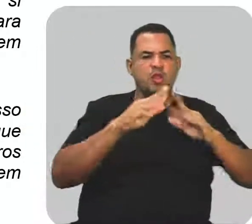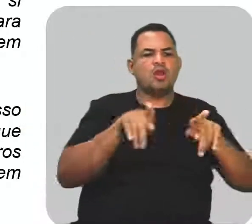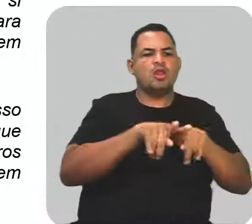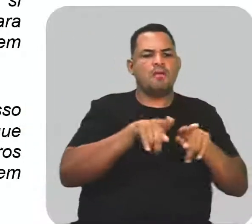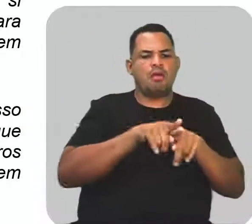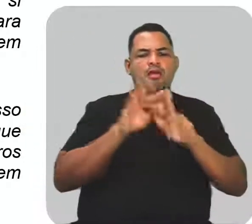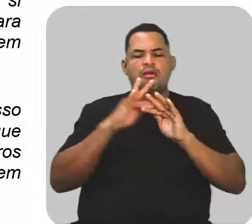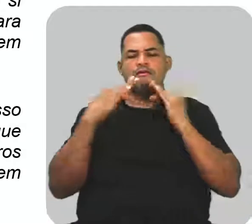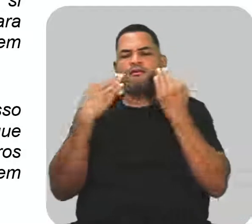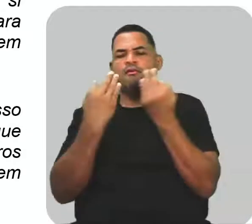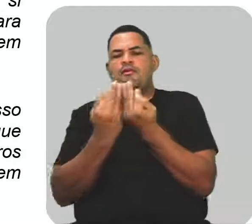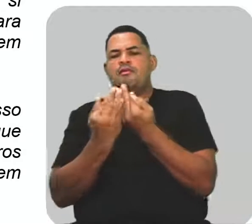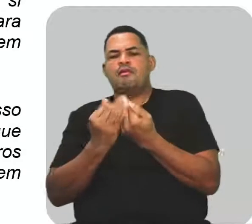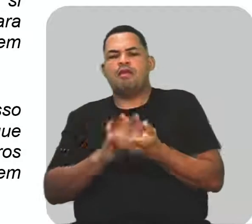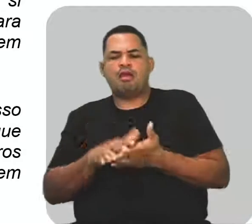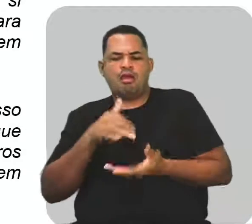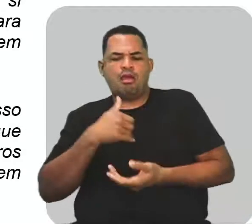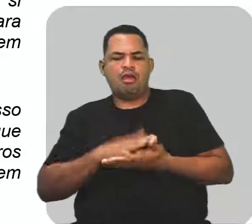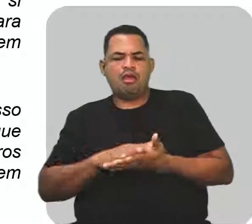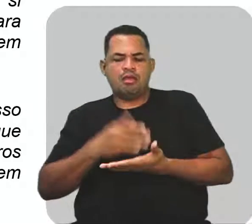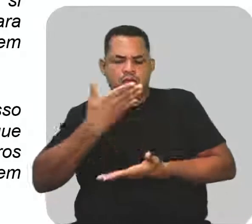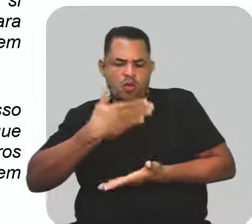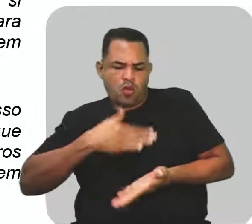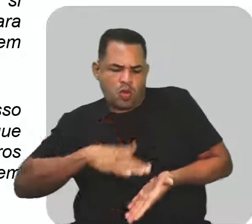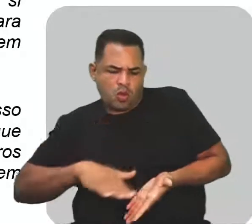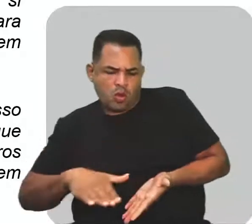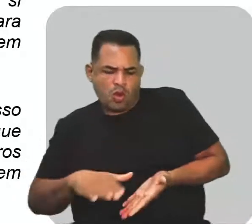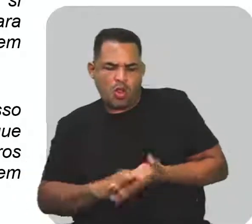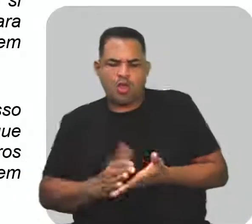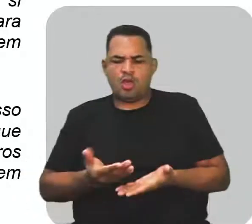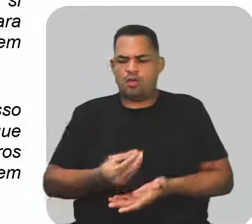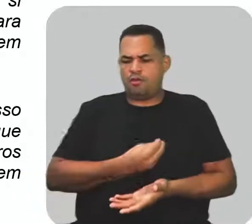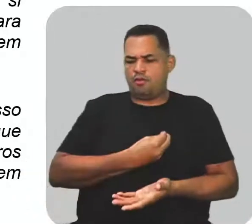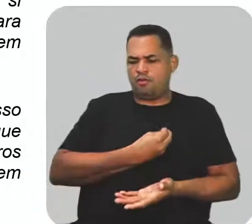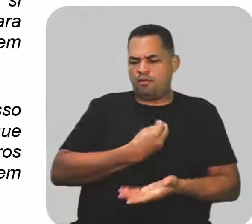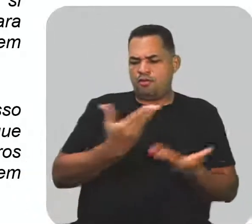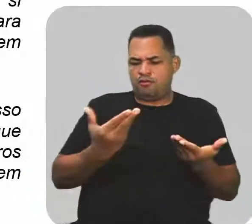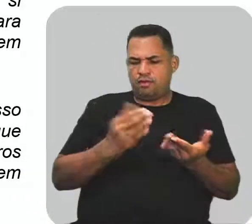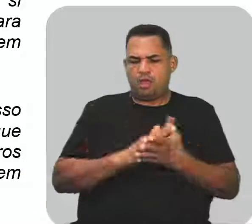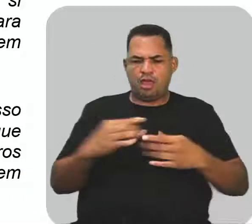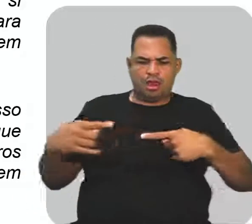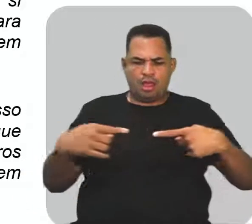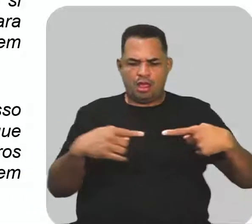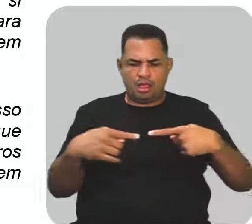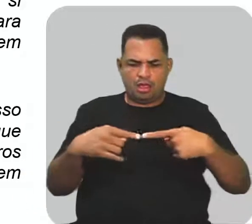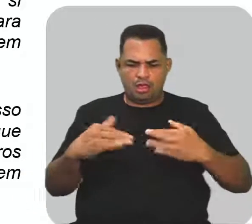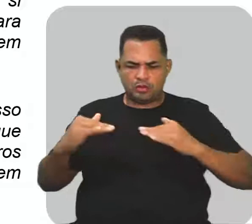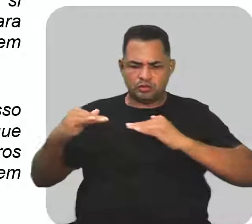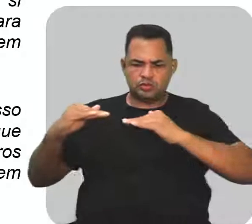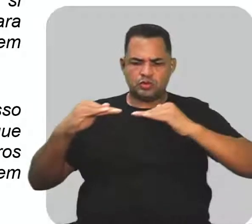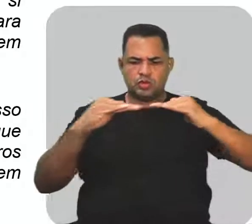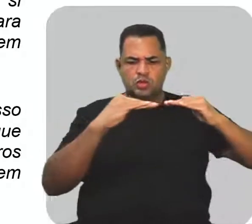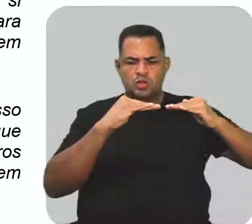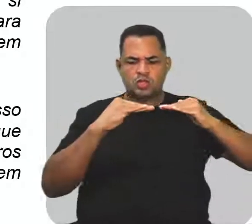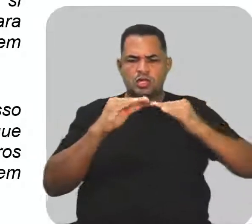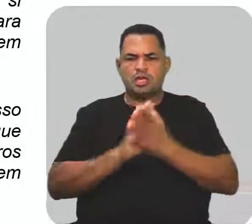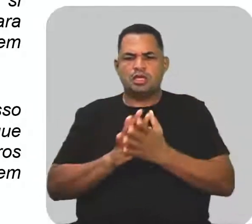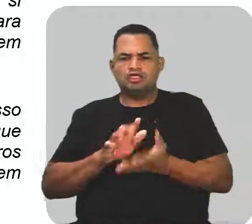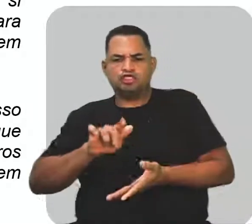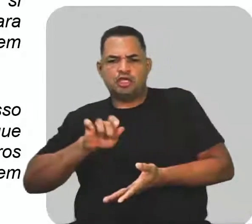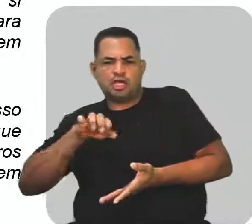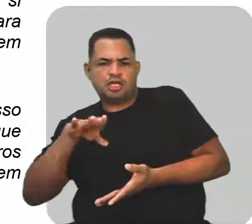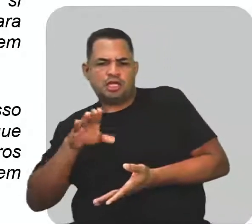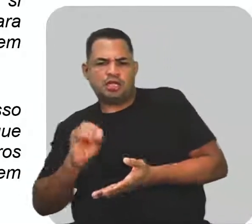família. Crianças que vivenciam relações de igualdade de direitos entre os gêneros ficam